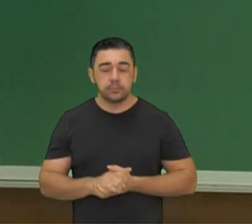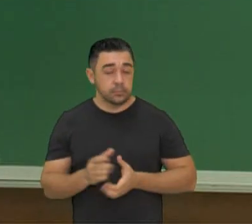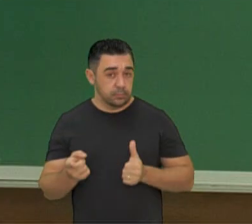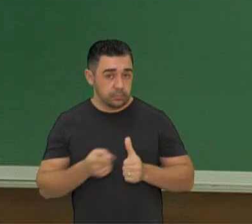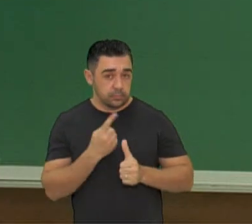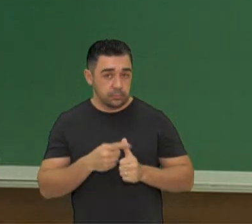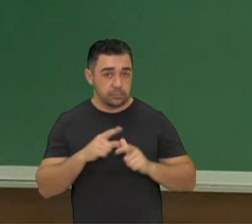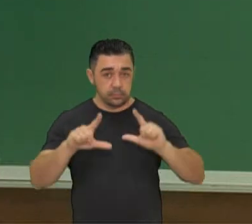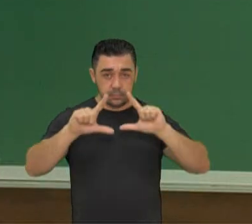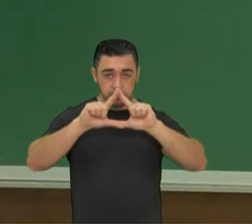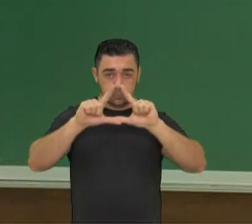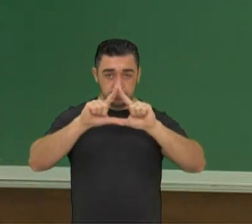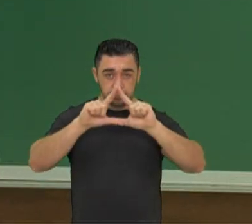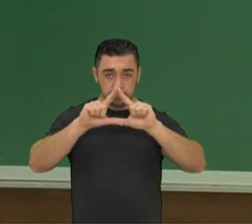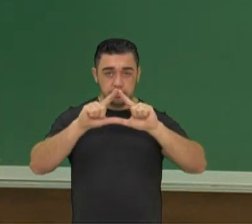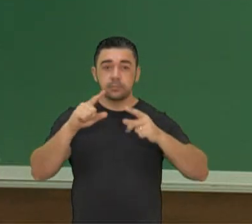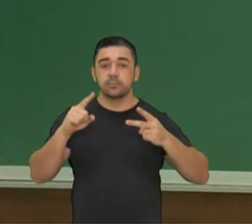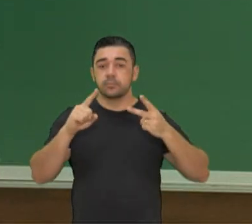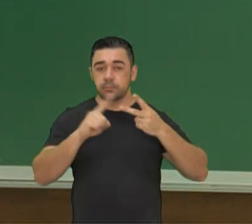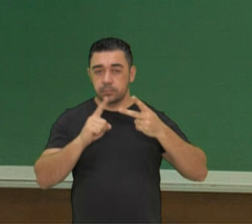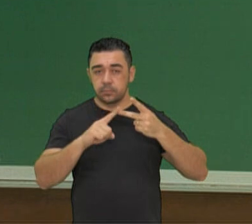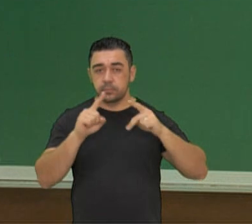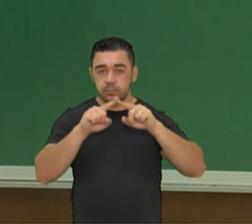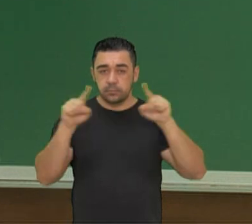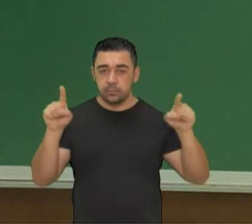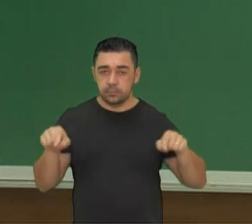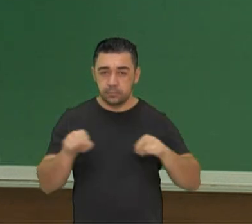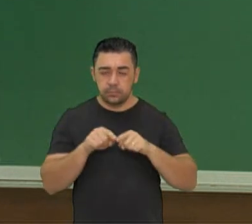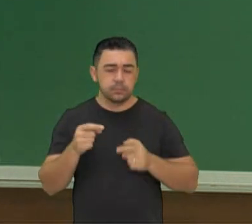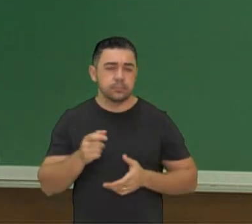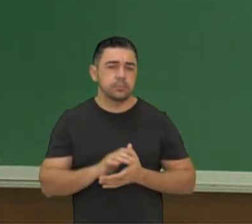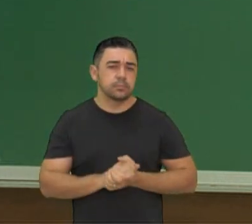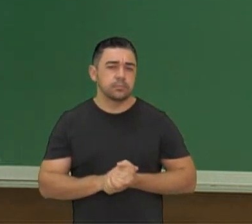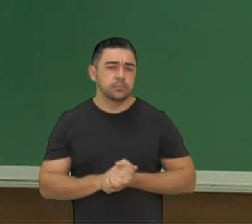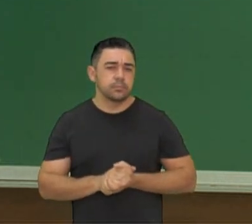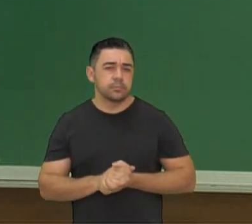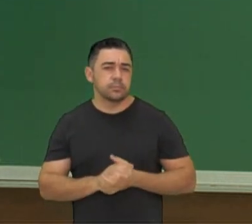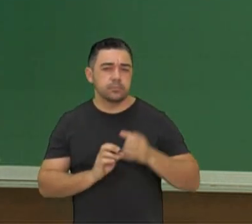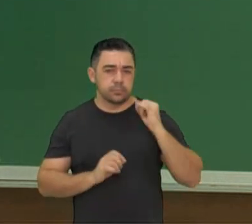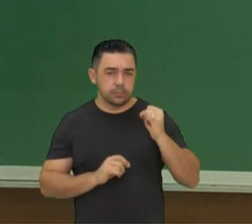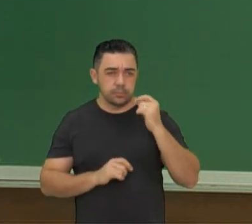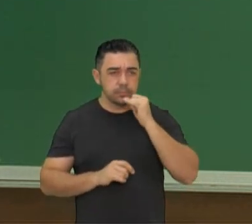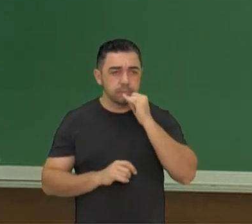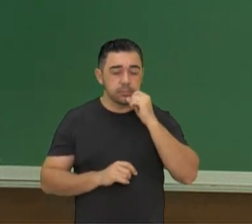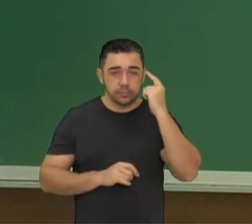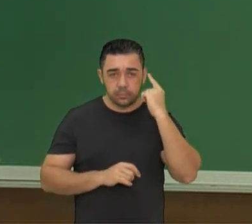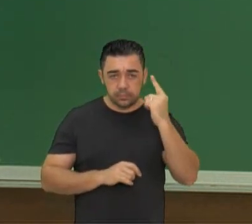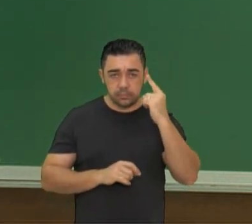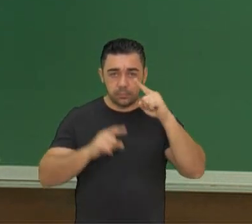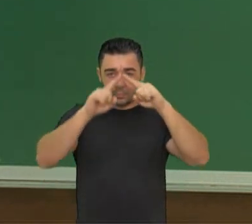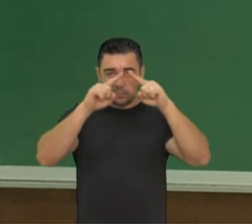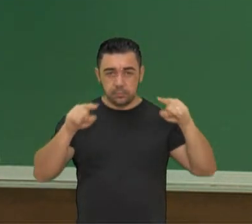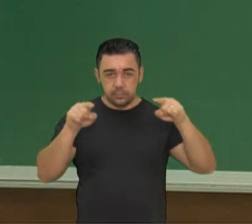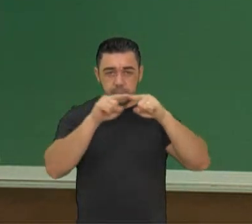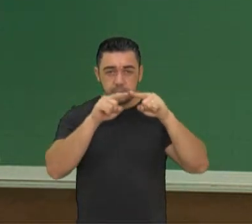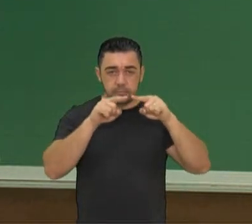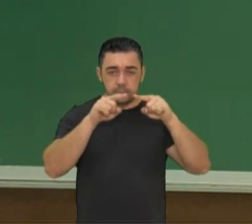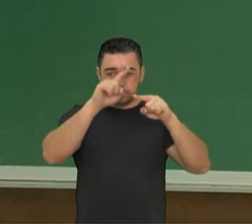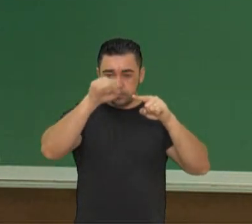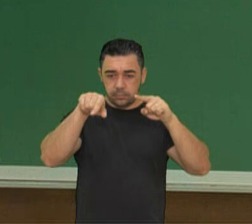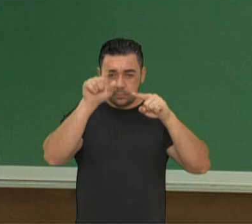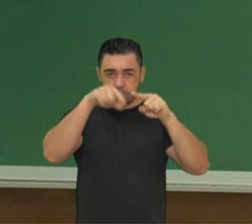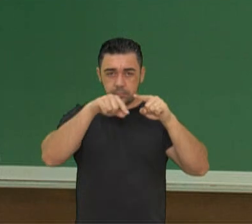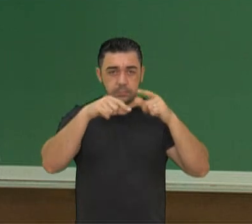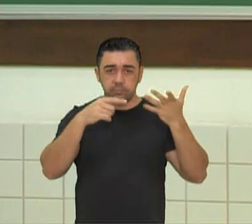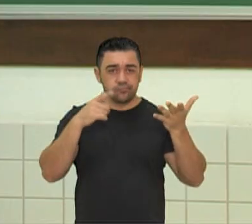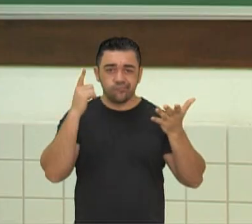primeira tem um triângulo e na segunda figura tem um quadrilátero. Se você pegar um vértice do triângulo e tentar unir com um vértice que não seja